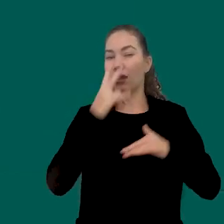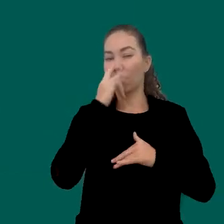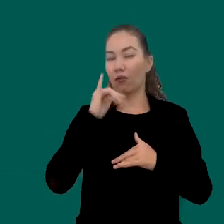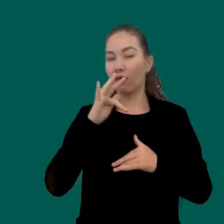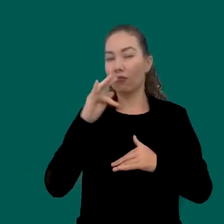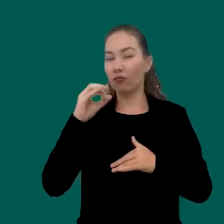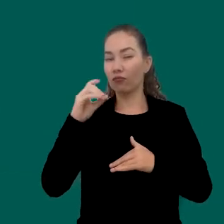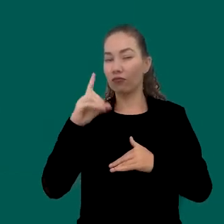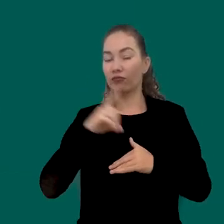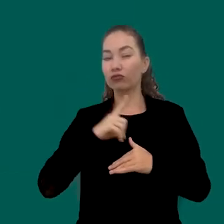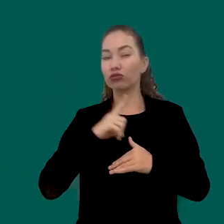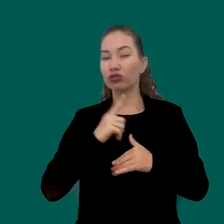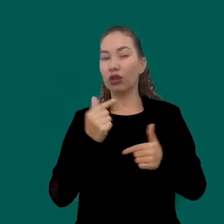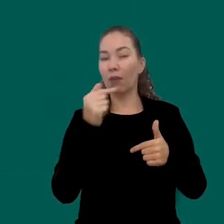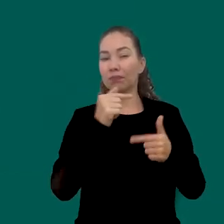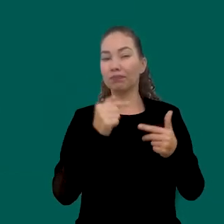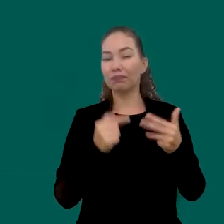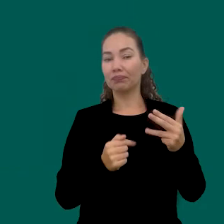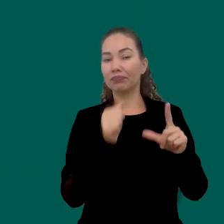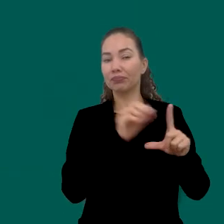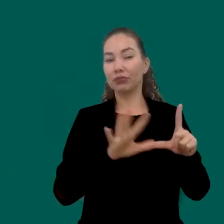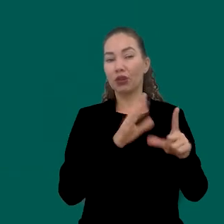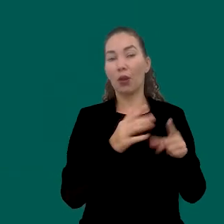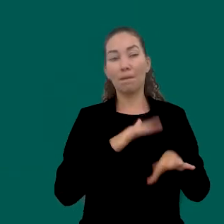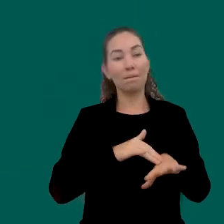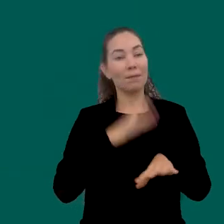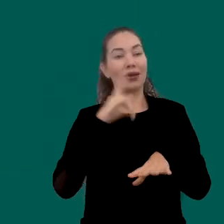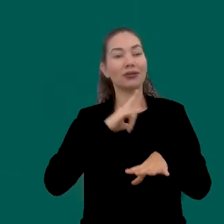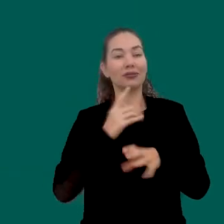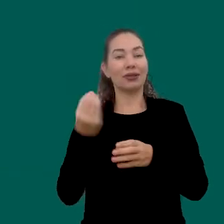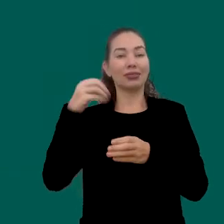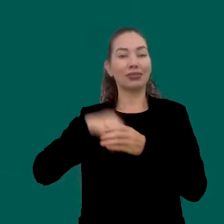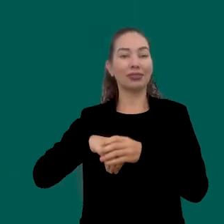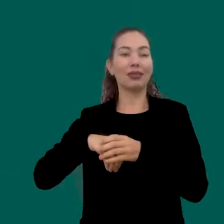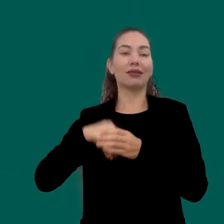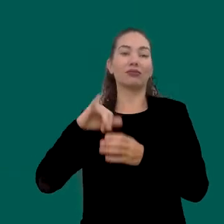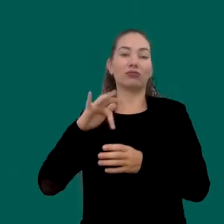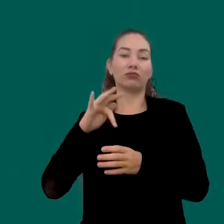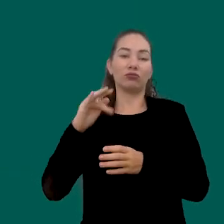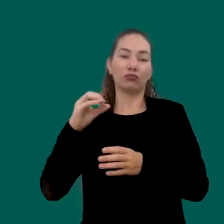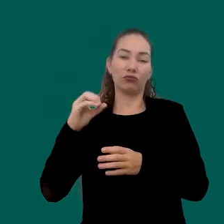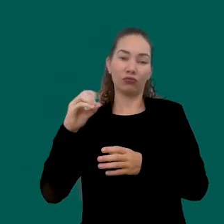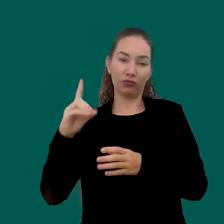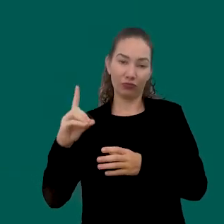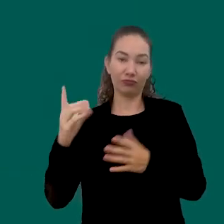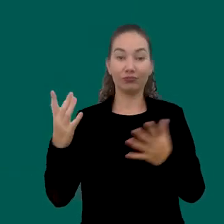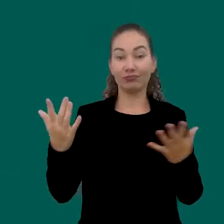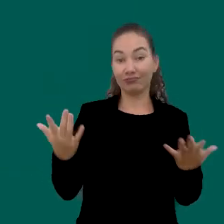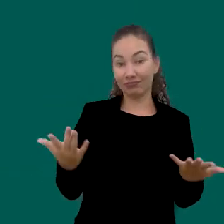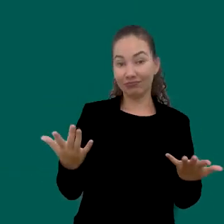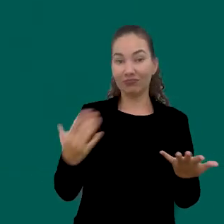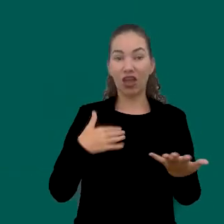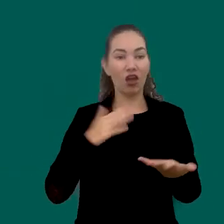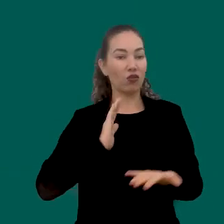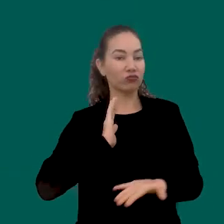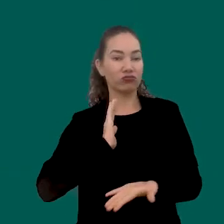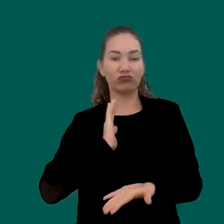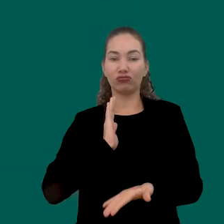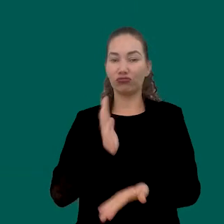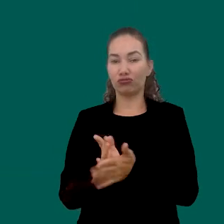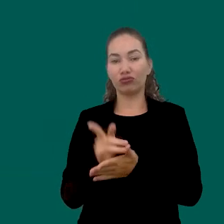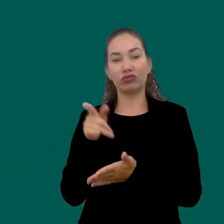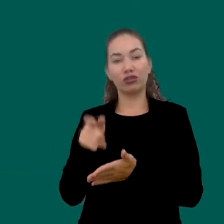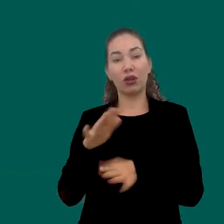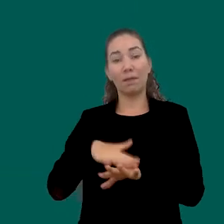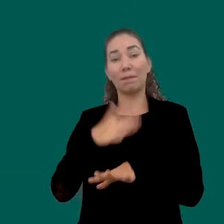Uber, existe Rappi? Existe, mas a maioria está ali no iFood. Eu tenho o iFood aqui, eu não instalo o Uber para comprar, né? Um Rappi. Eu vou direto no no iFood,